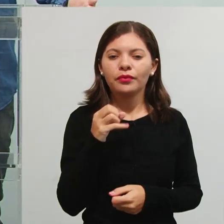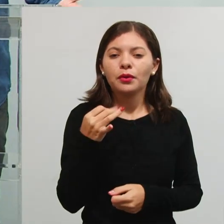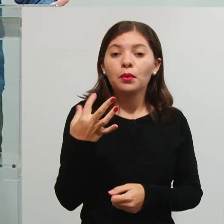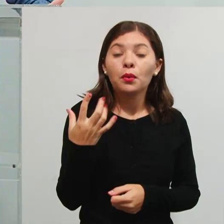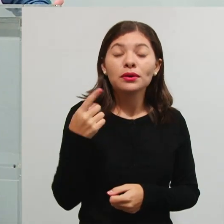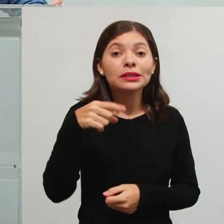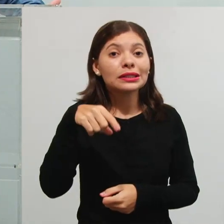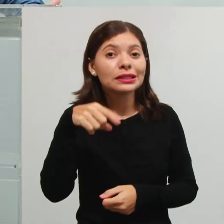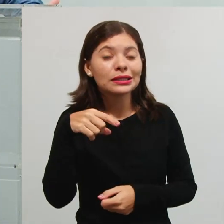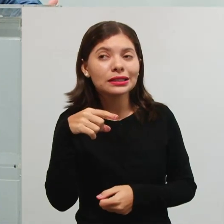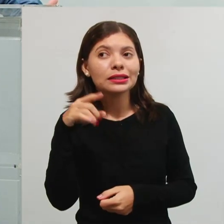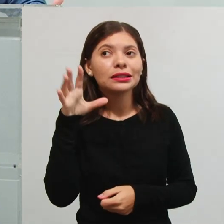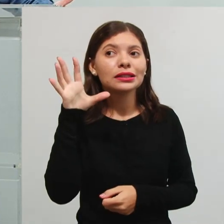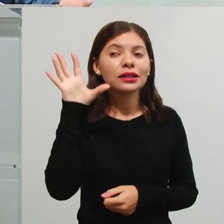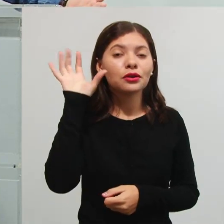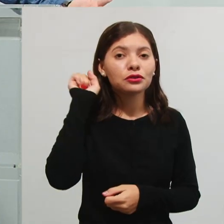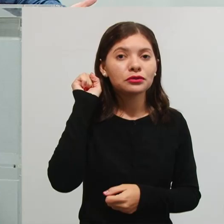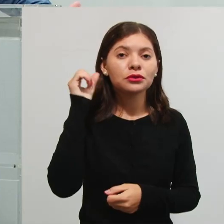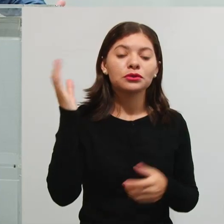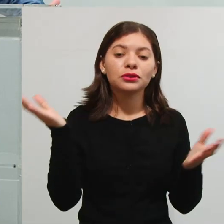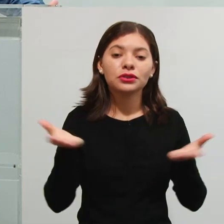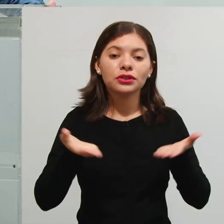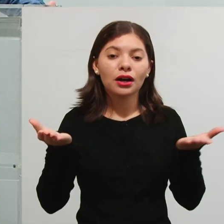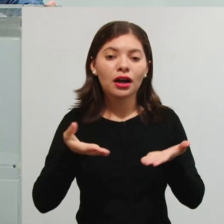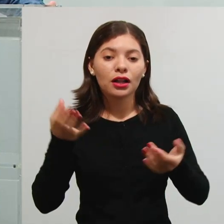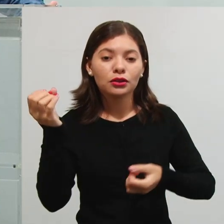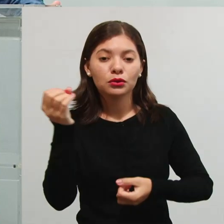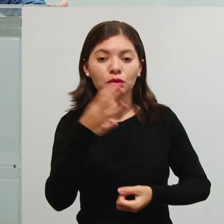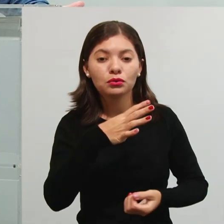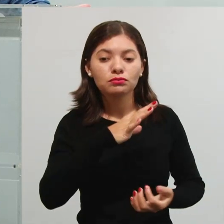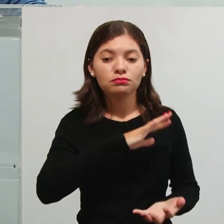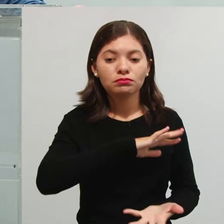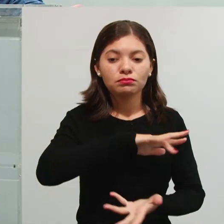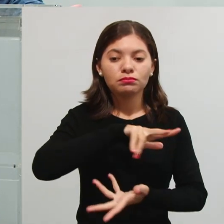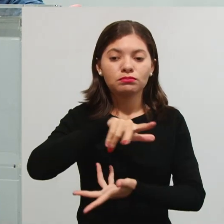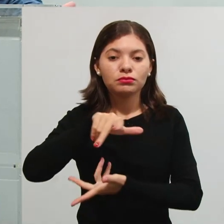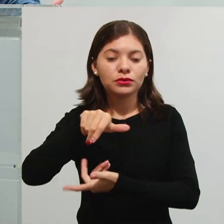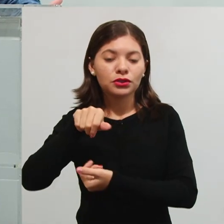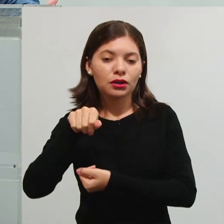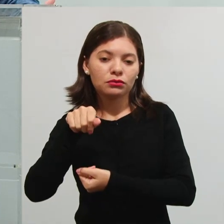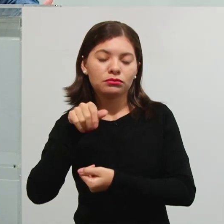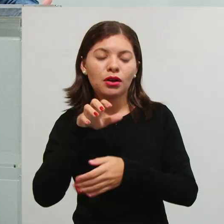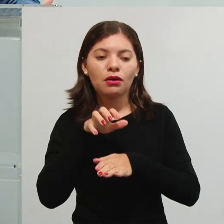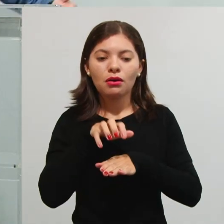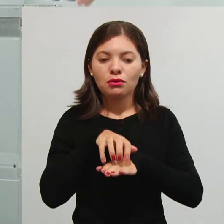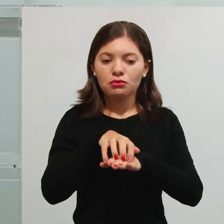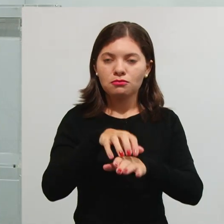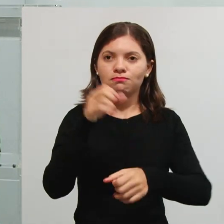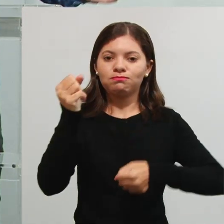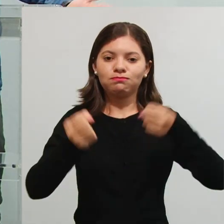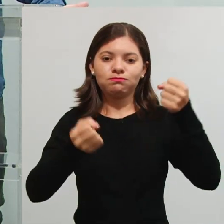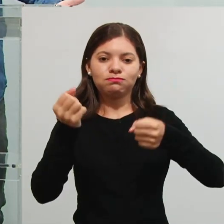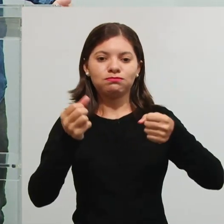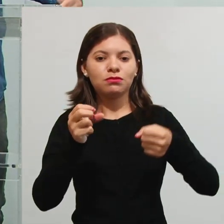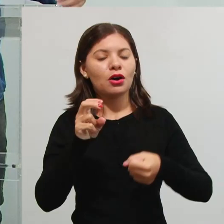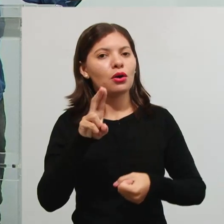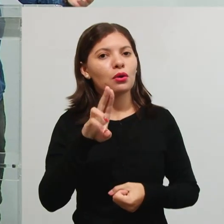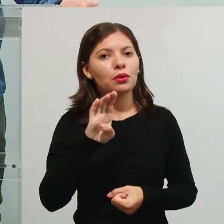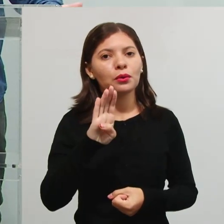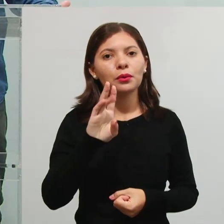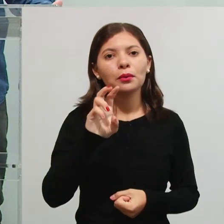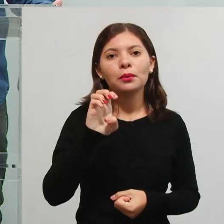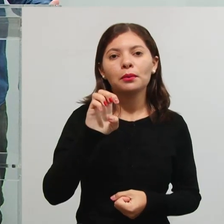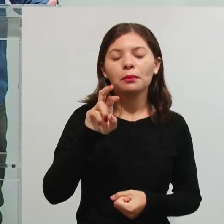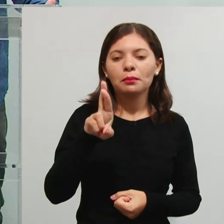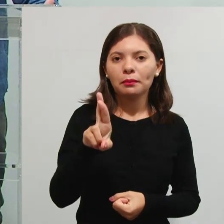já não ouviram falar da inovação a nível mundial que foi a Uber, né? Antigamente nem se falava em Uber, se você não